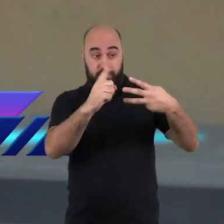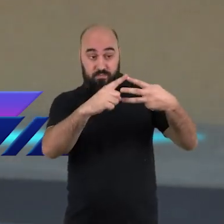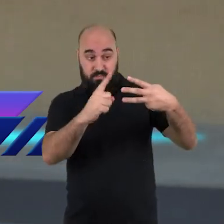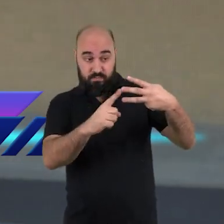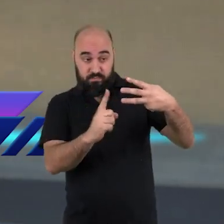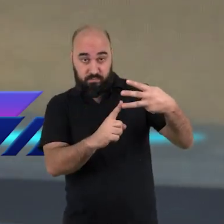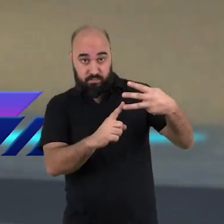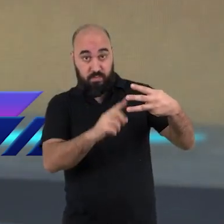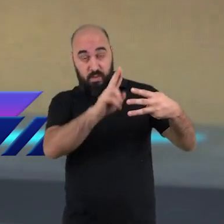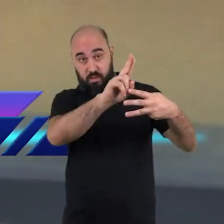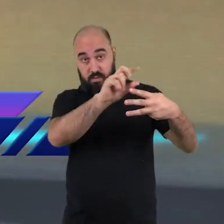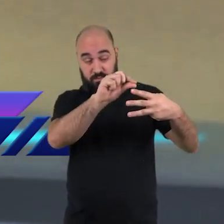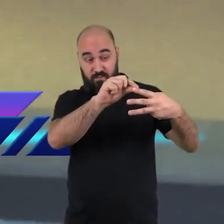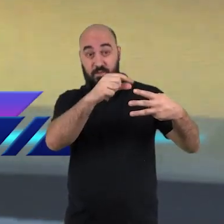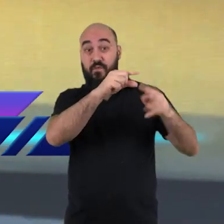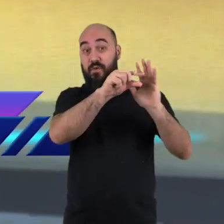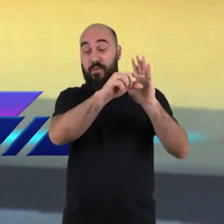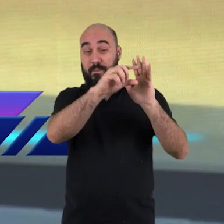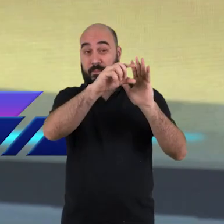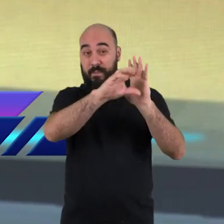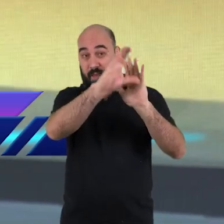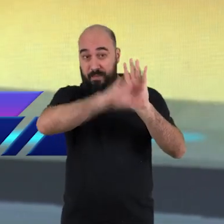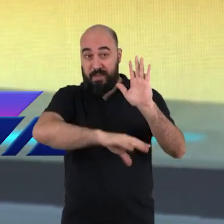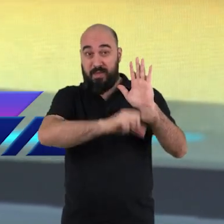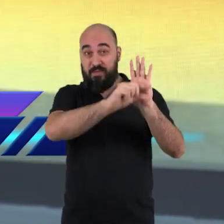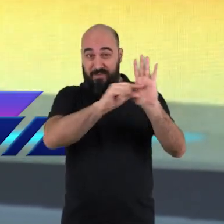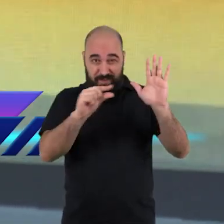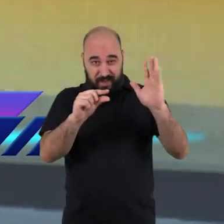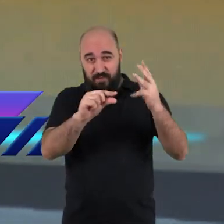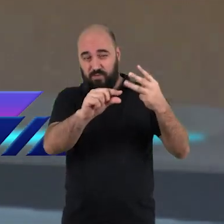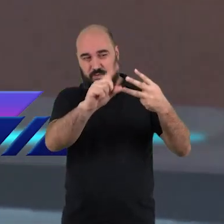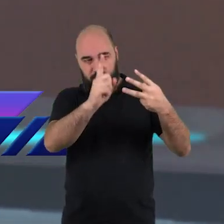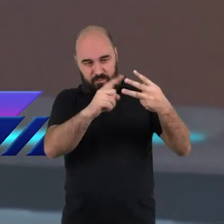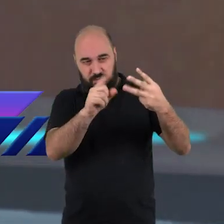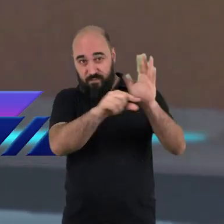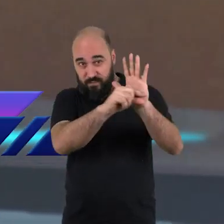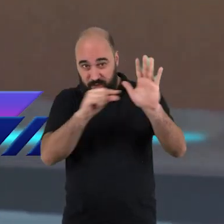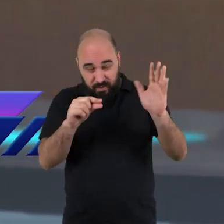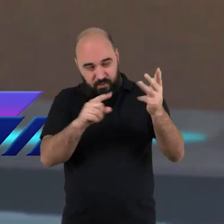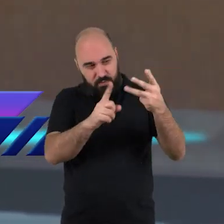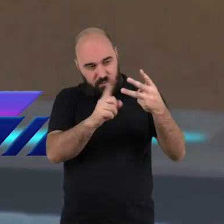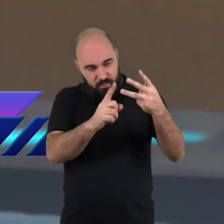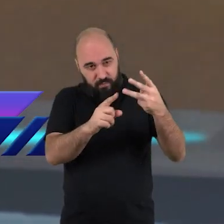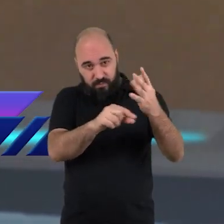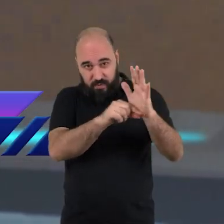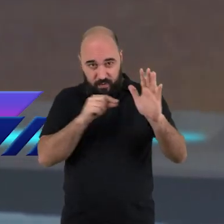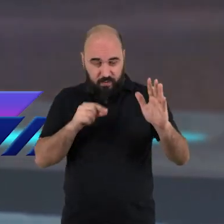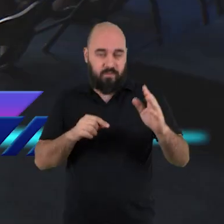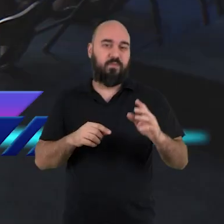versos bíblicos. E nesses 3 versos nós vamos encontrar basicamente o que você precisa